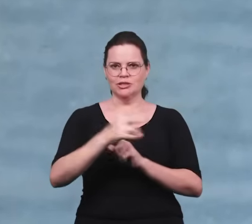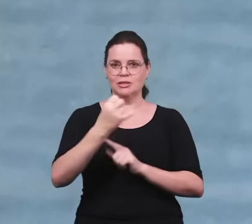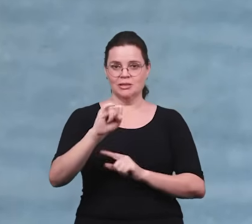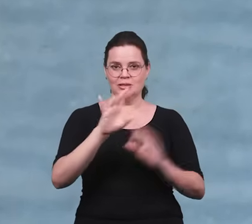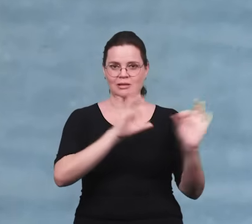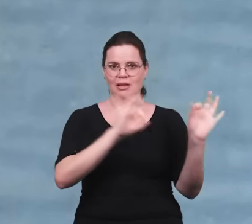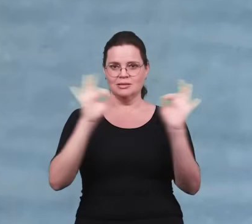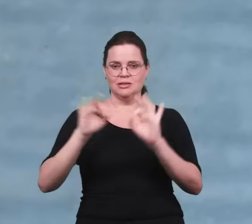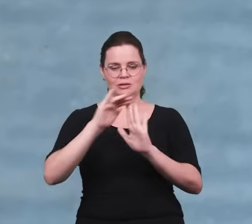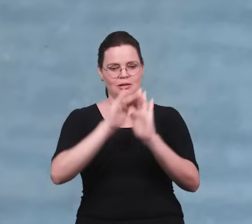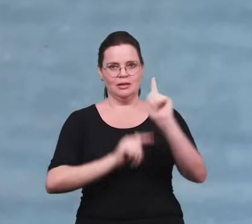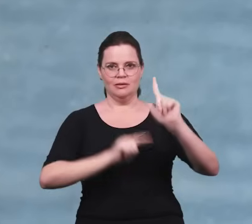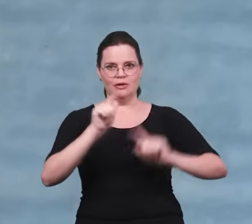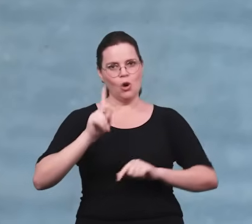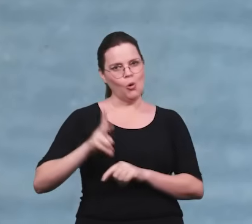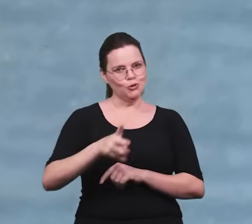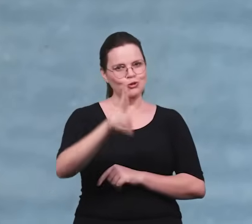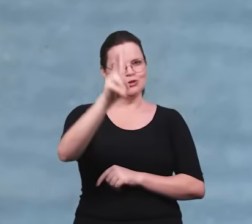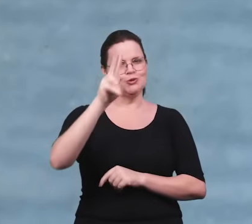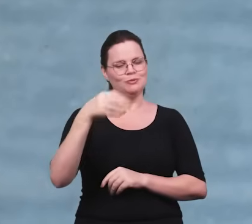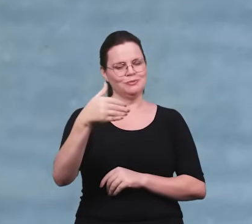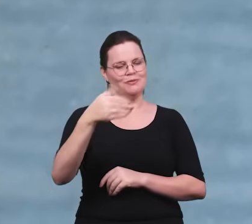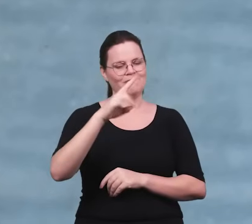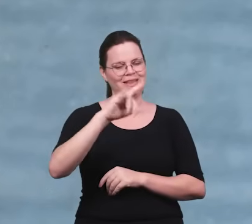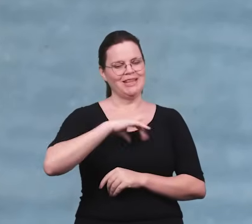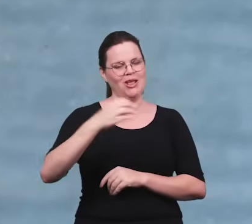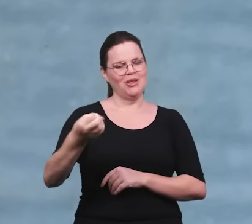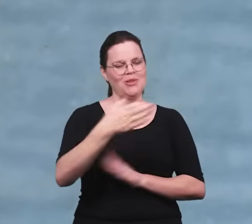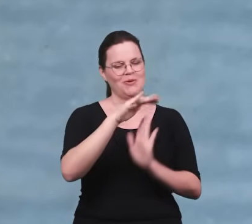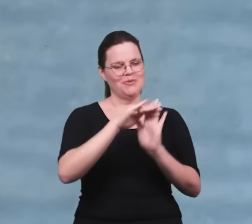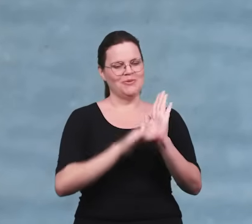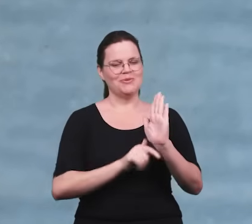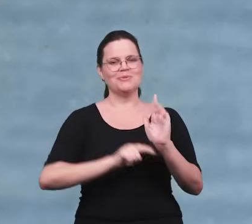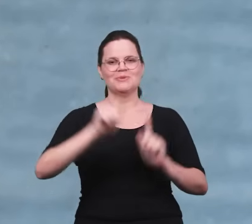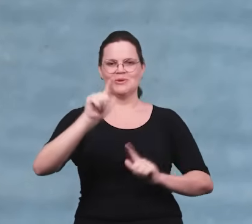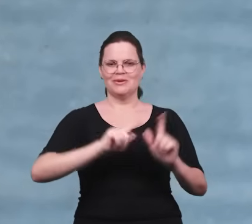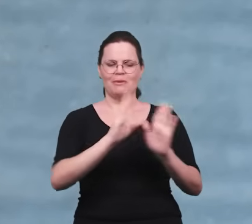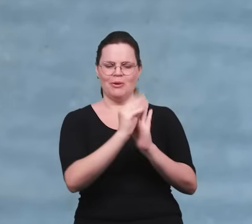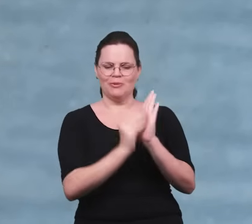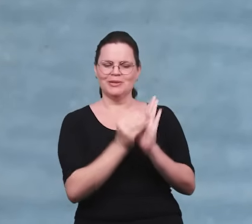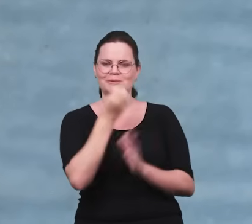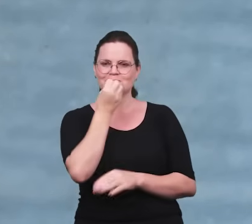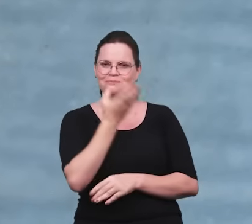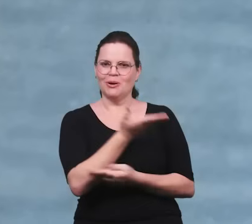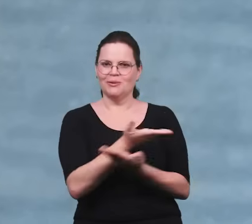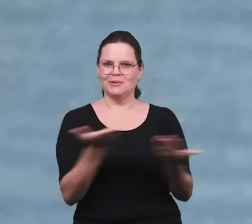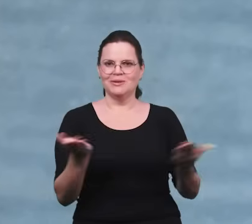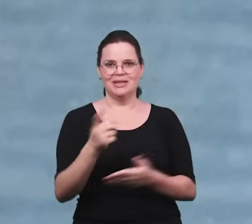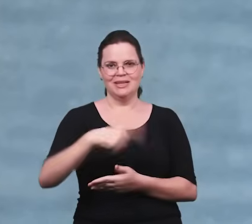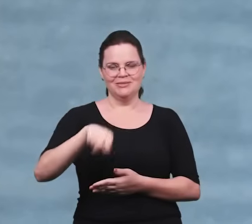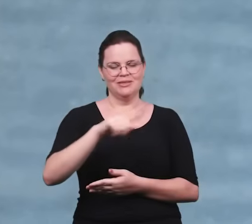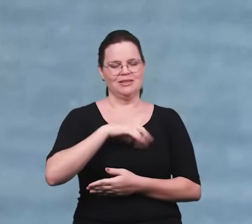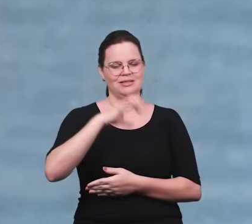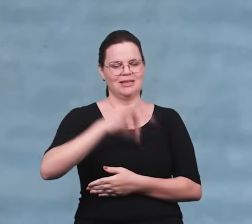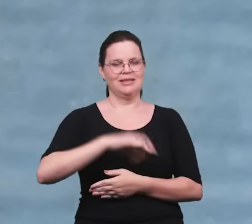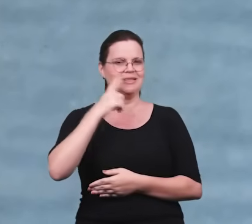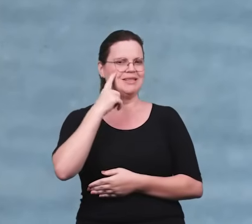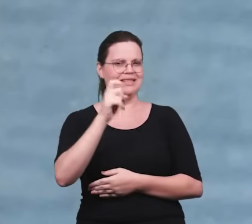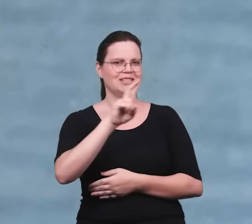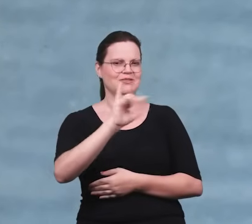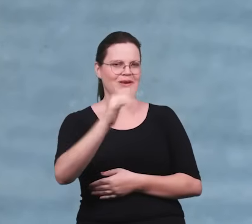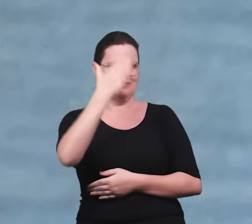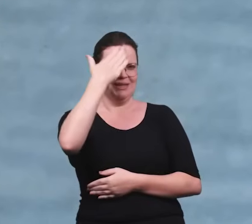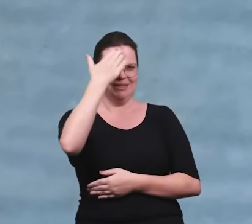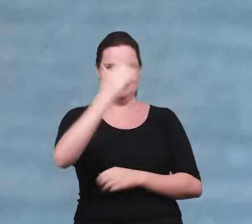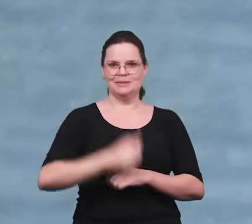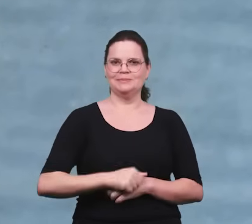assistindo esse conteúdo na programação da TV Manaim, daqui a pouquinho um novo conteúdo, um novo programa com algo que vai ser muito